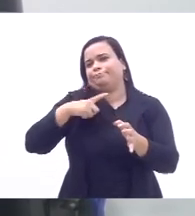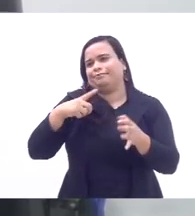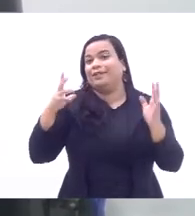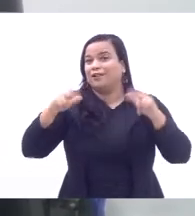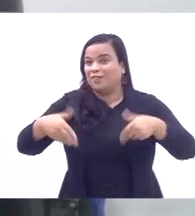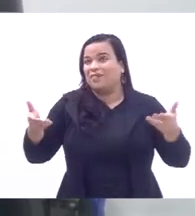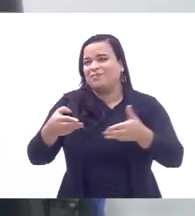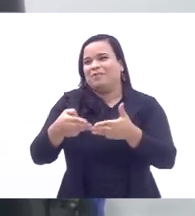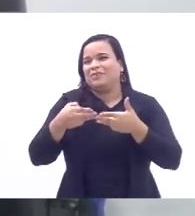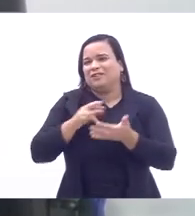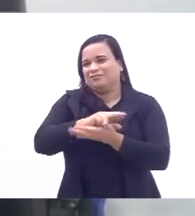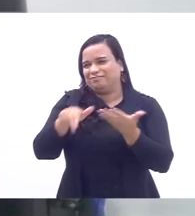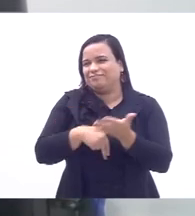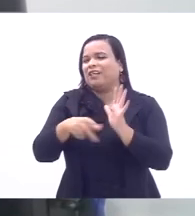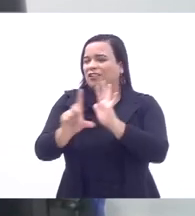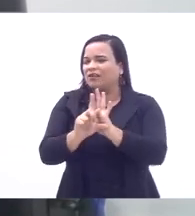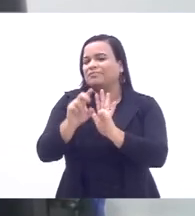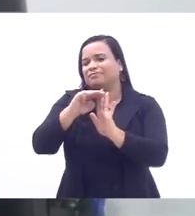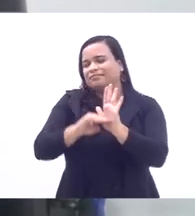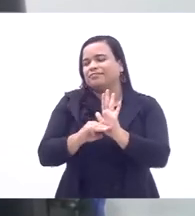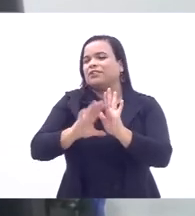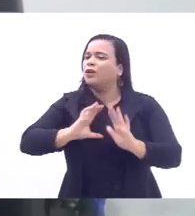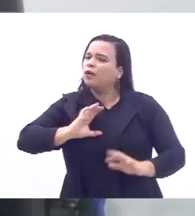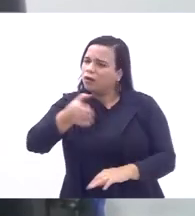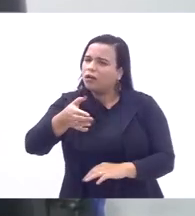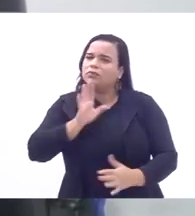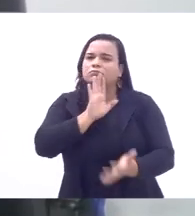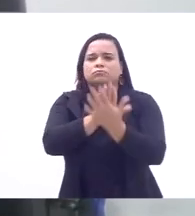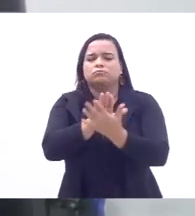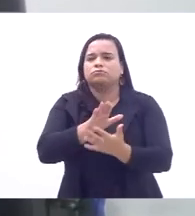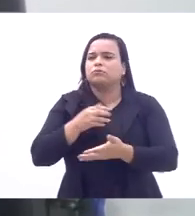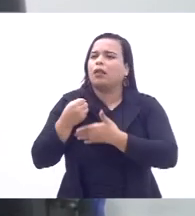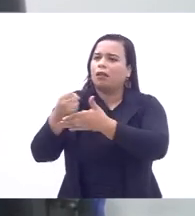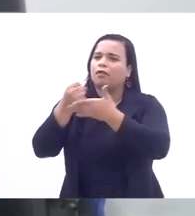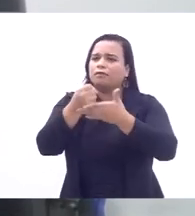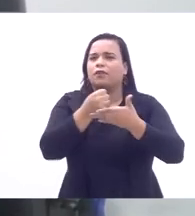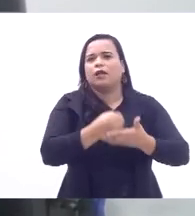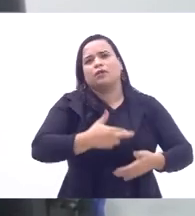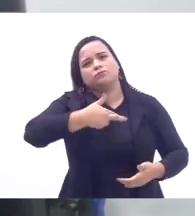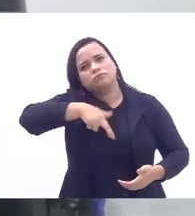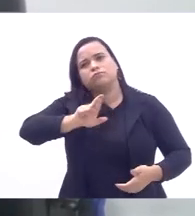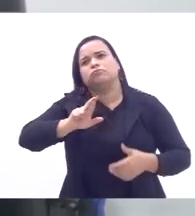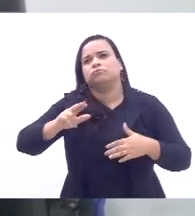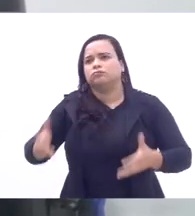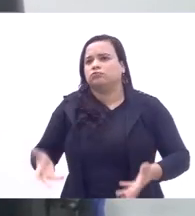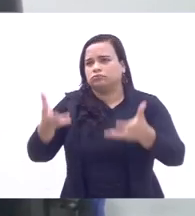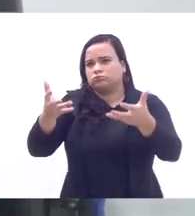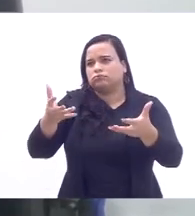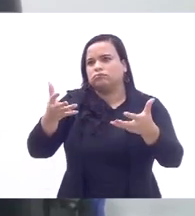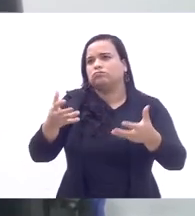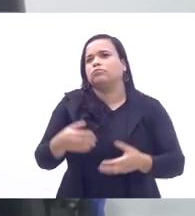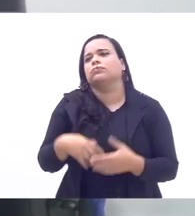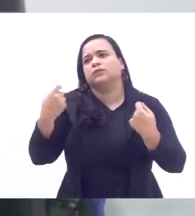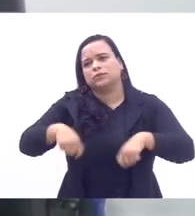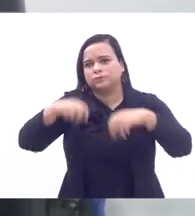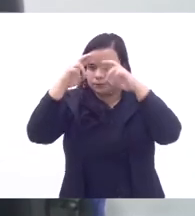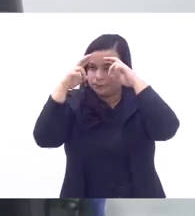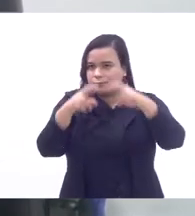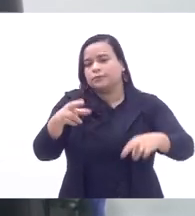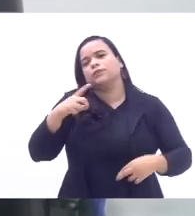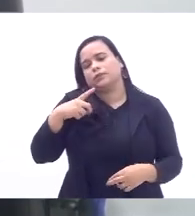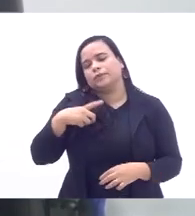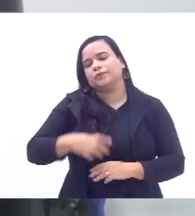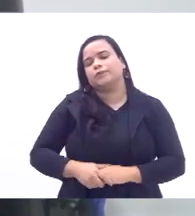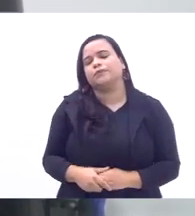essa. Está como a coragem de levar essa religião que, no mínimo, deveria ser respeitada à